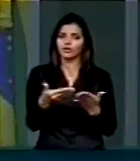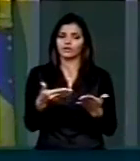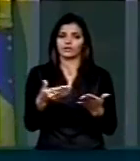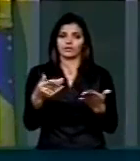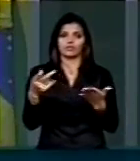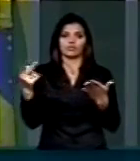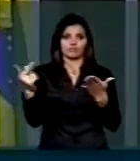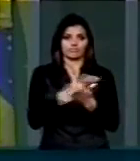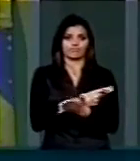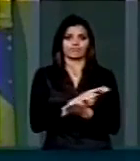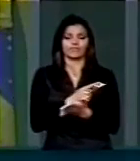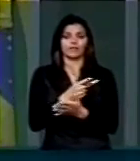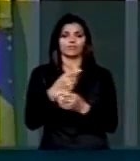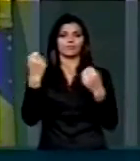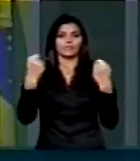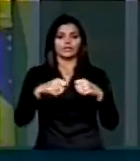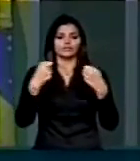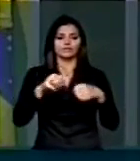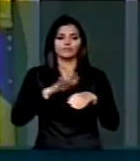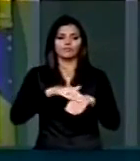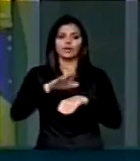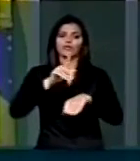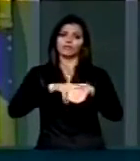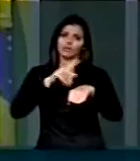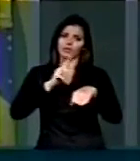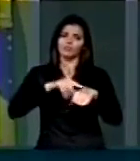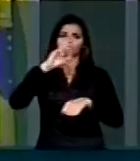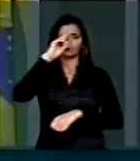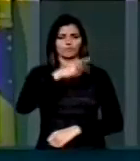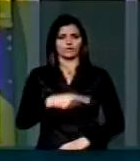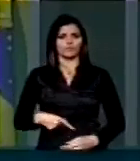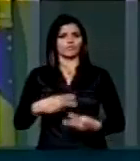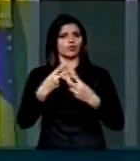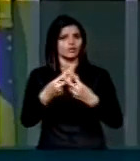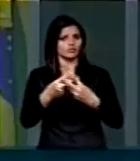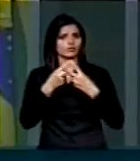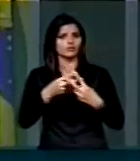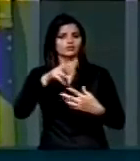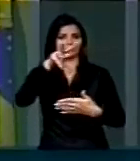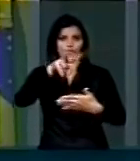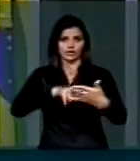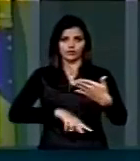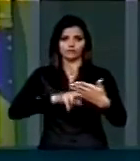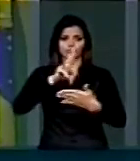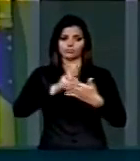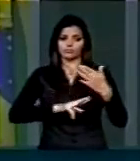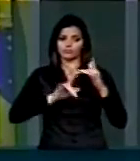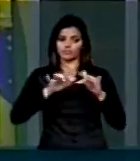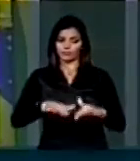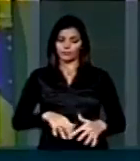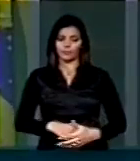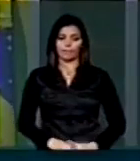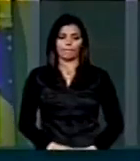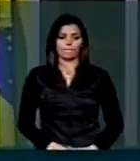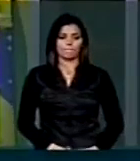fato, requer um maior tempo, senhor presidente. Peço paciência a Vossa Excelência por mais algum tempo.